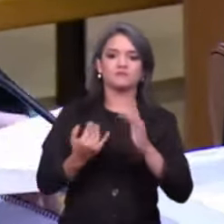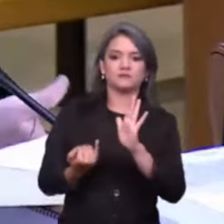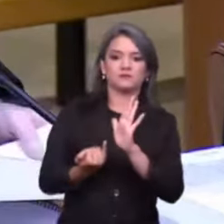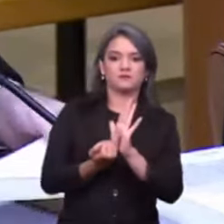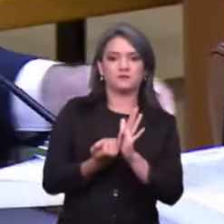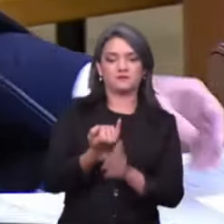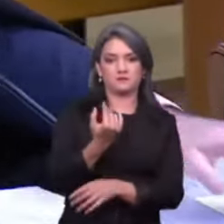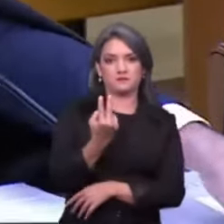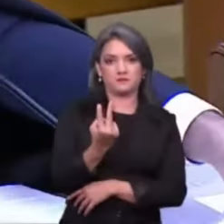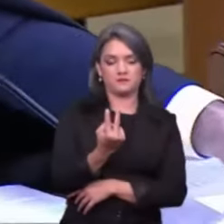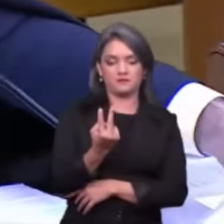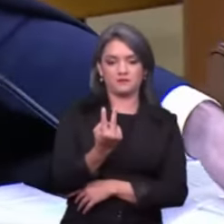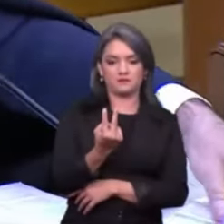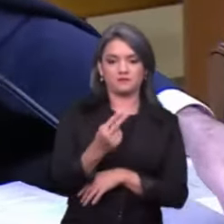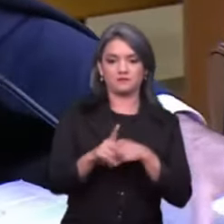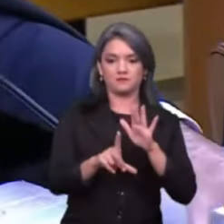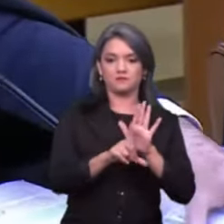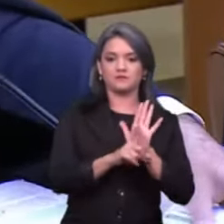Drogas,